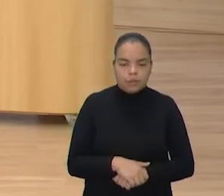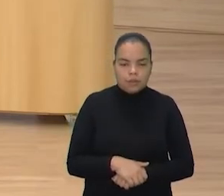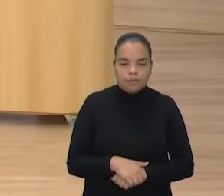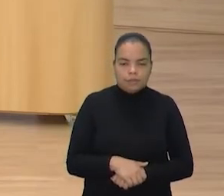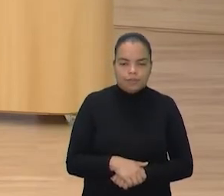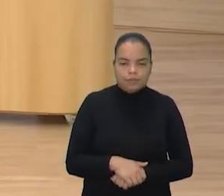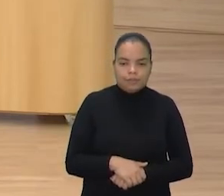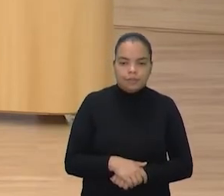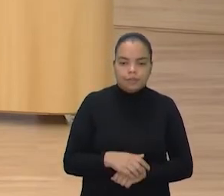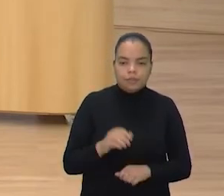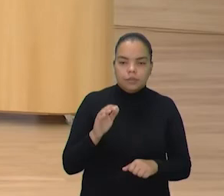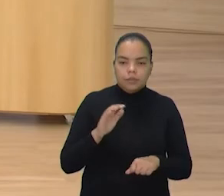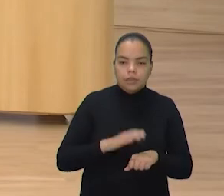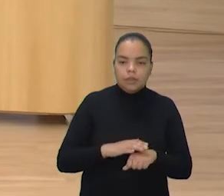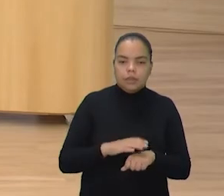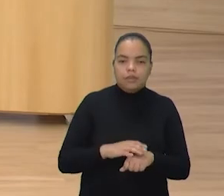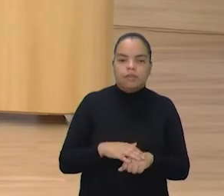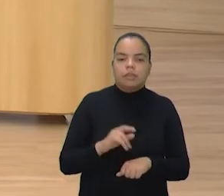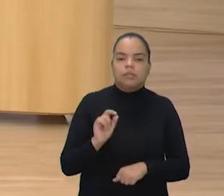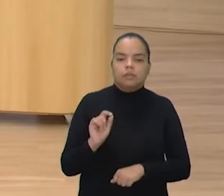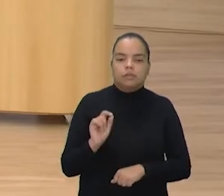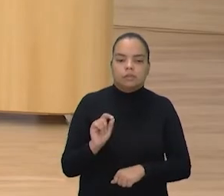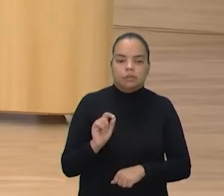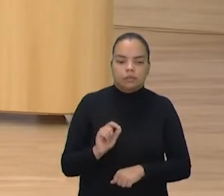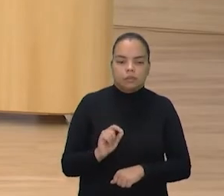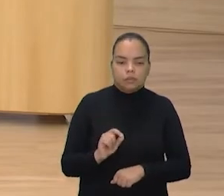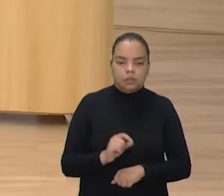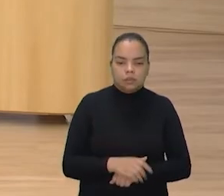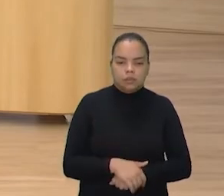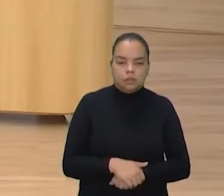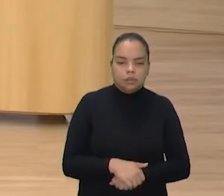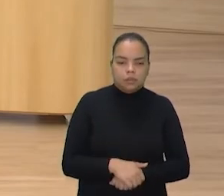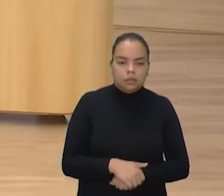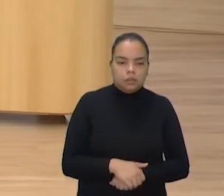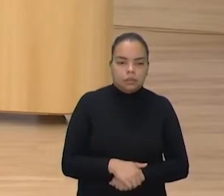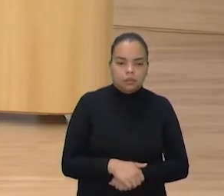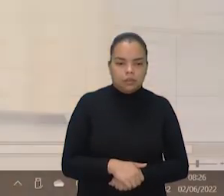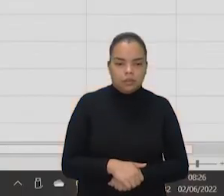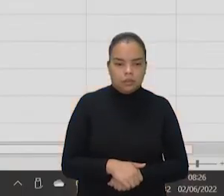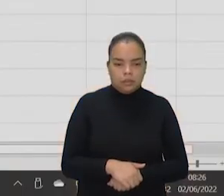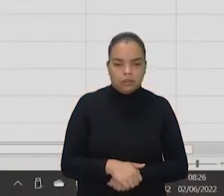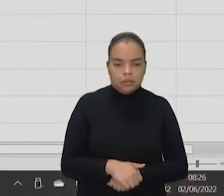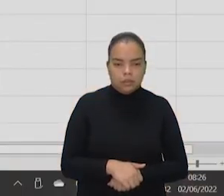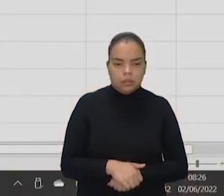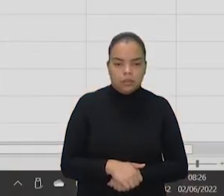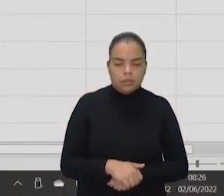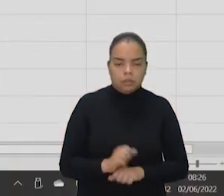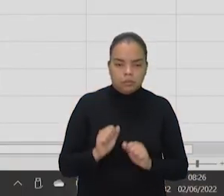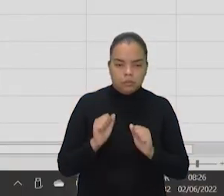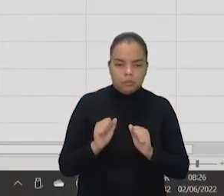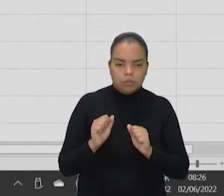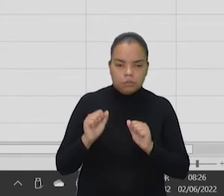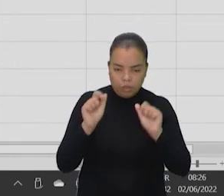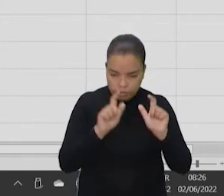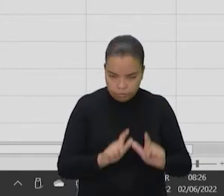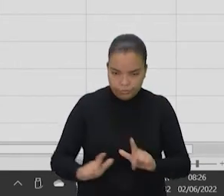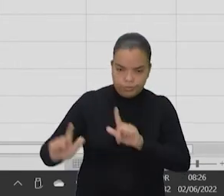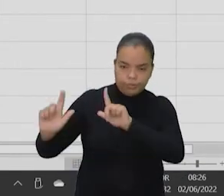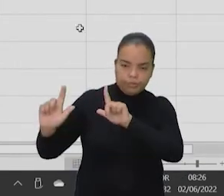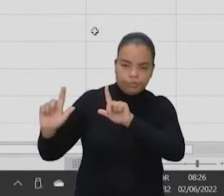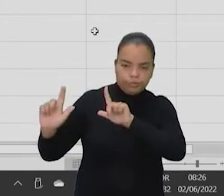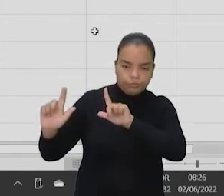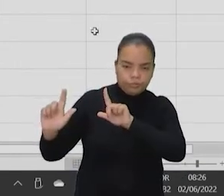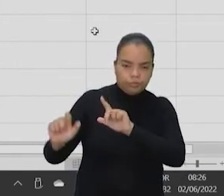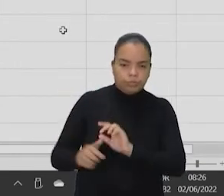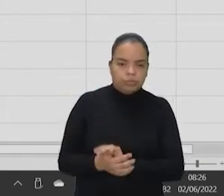O que eu faço aqui? Eu quero... Aí, beleza. Vou pôr aqui o Excel. Pode projetar para a gente na telinha essa tela do Excel,